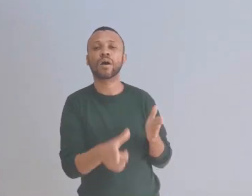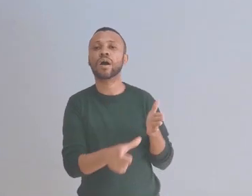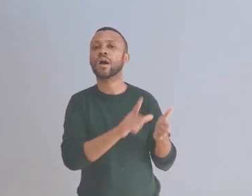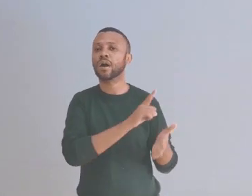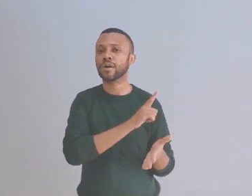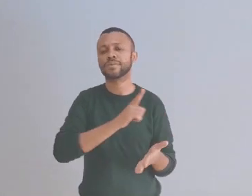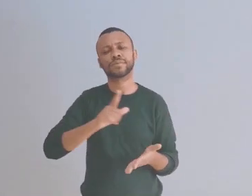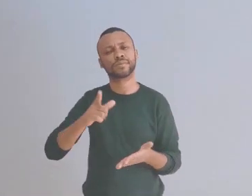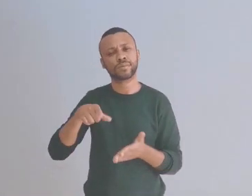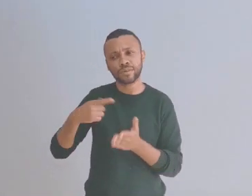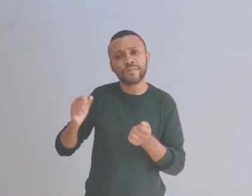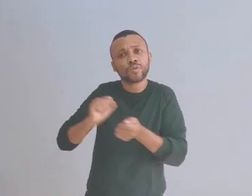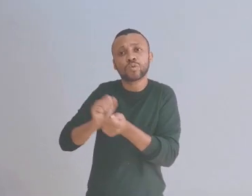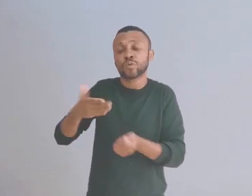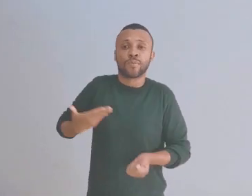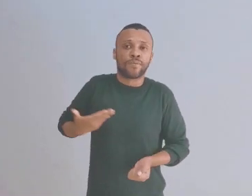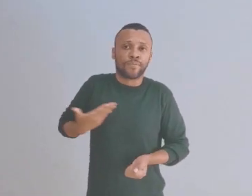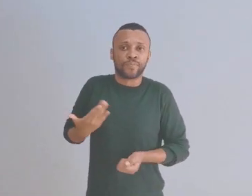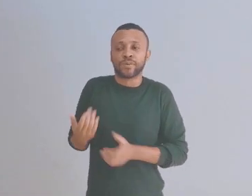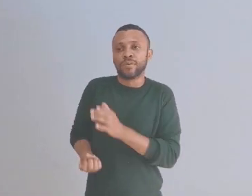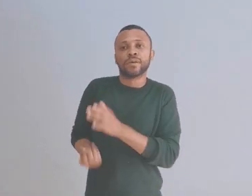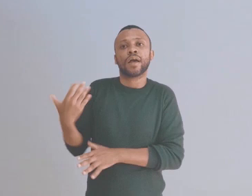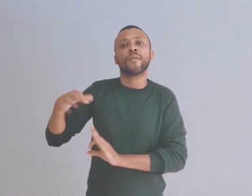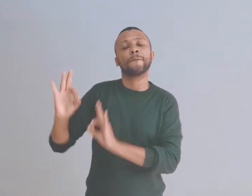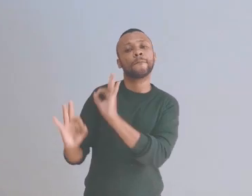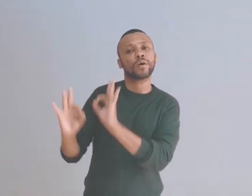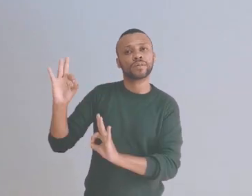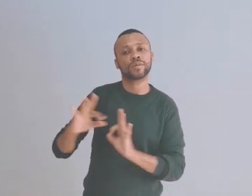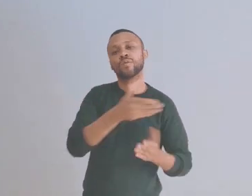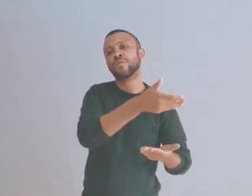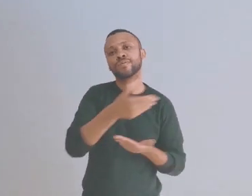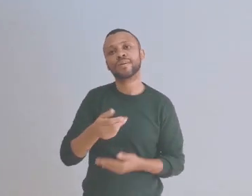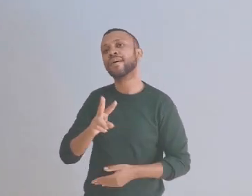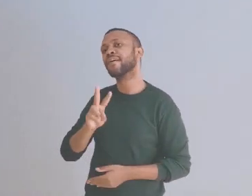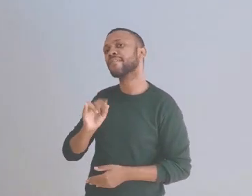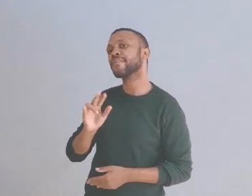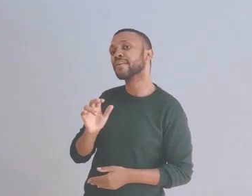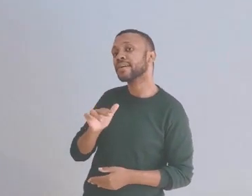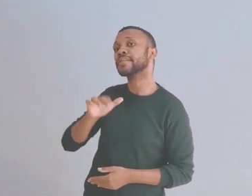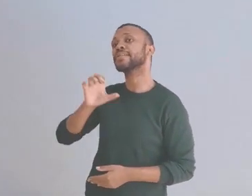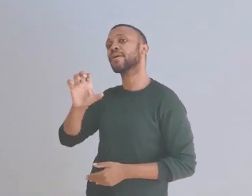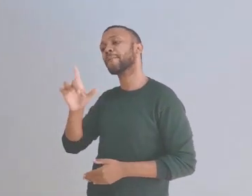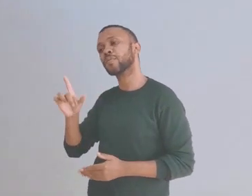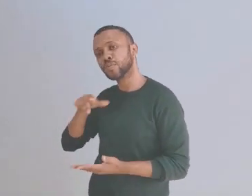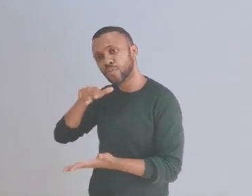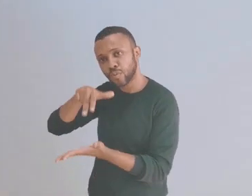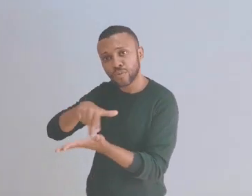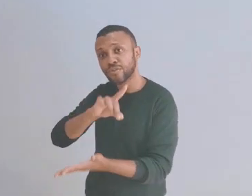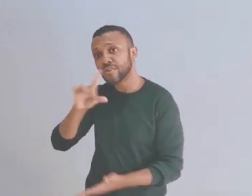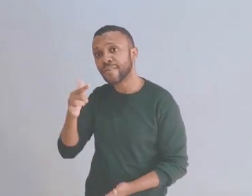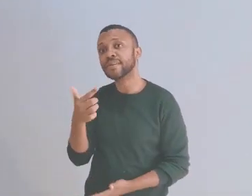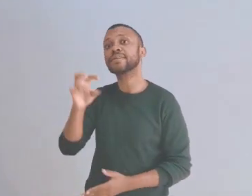até um projeto lá no colégio. Convidei até a Vivi na palestra lá no dia do combate ao preconceito, dia 25 de